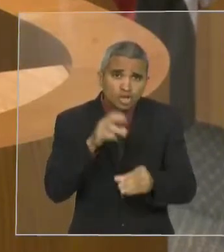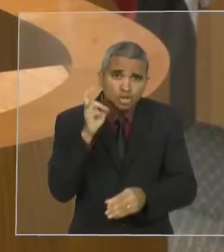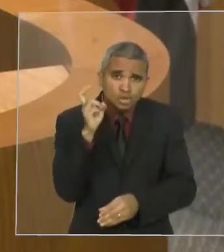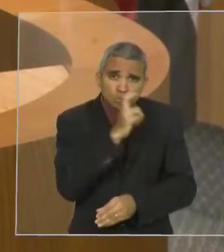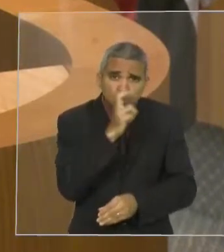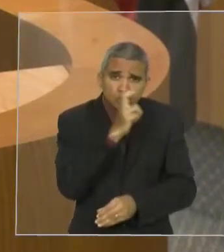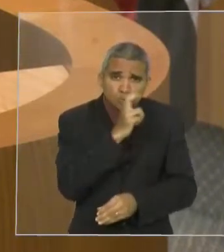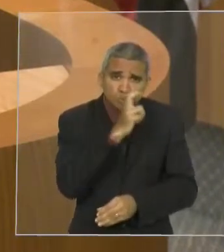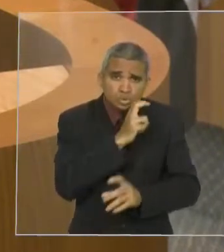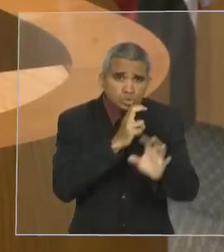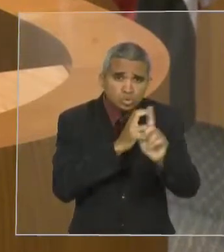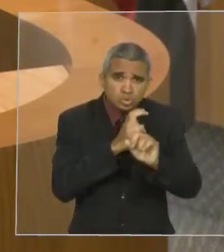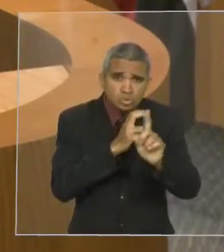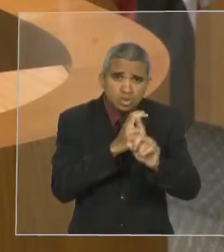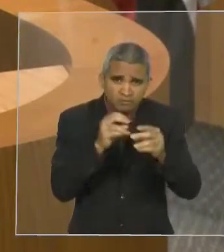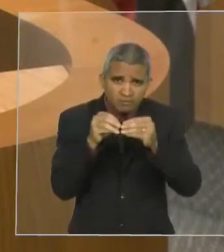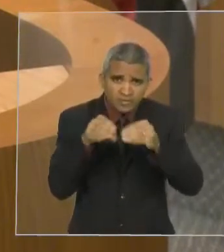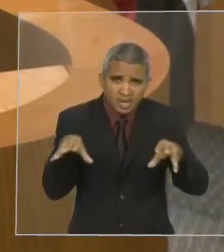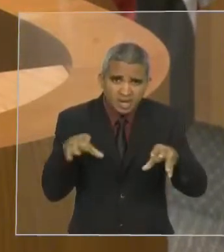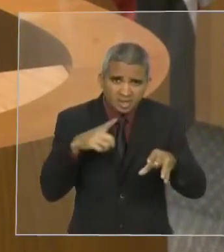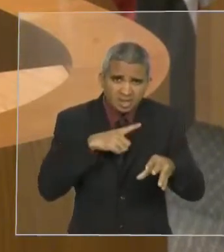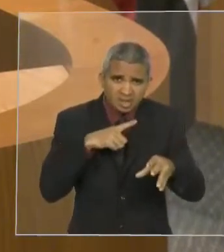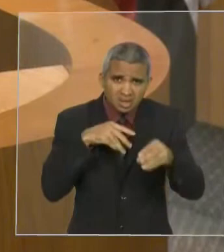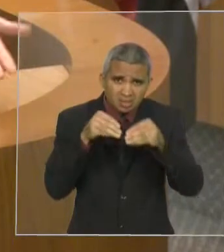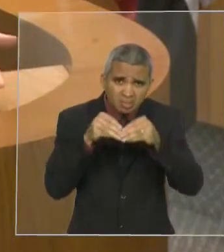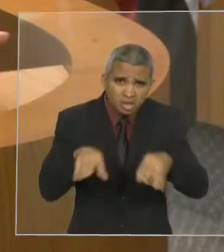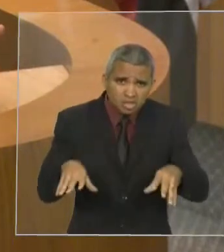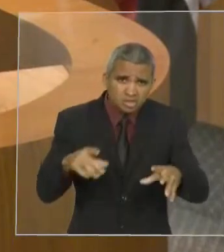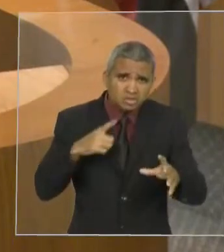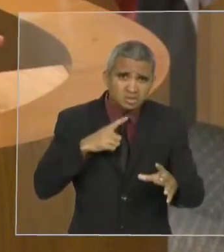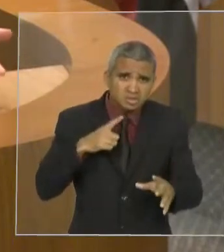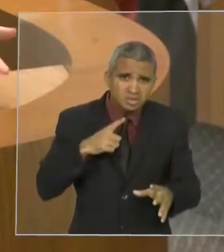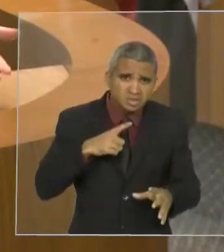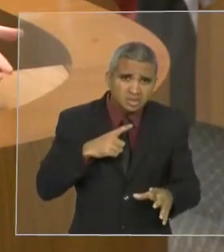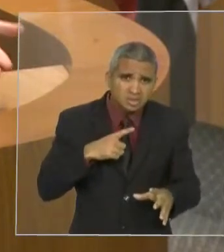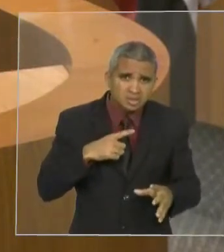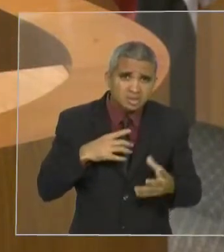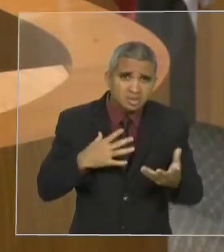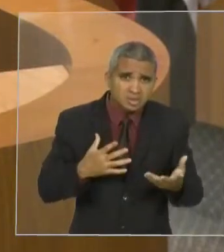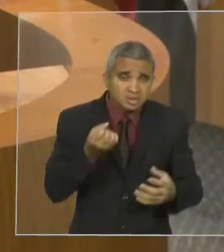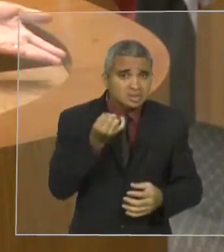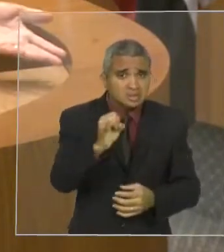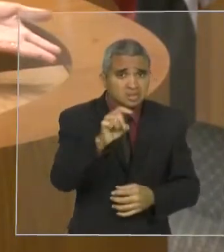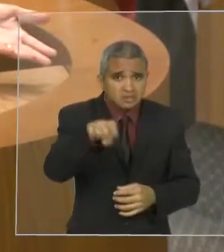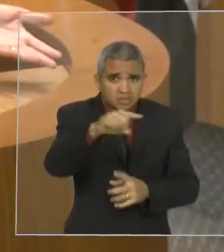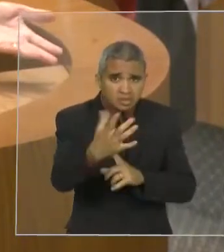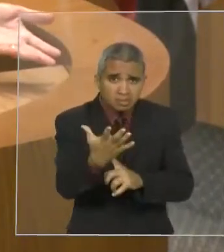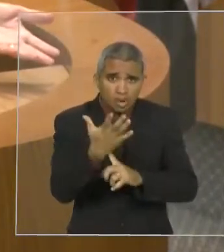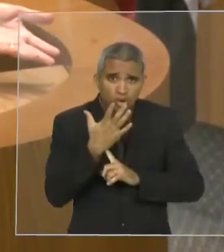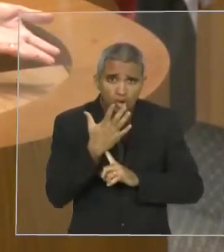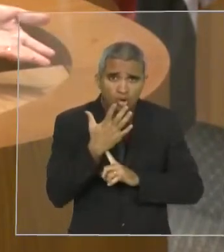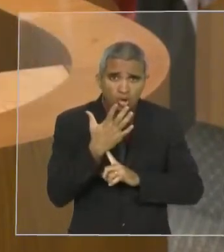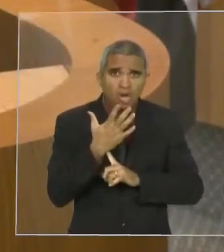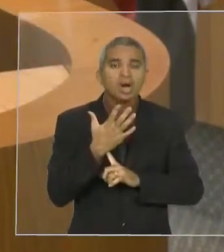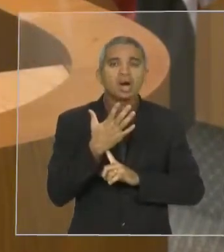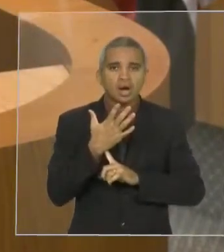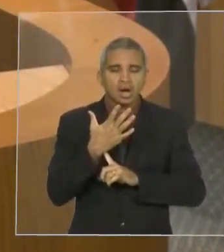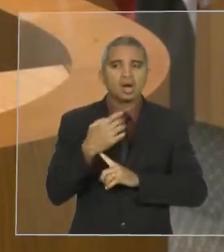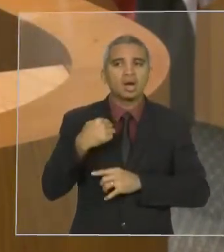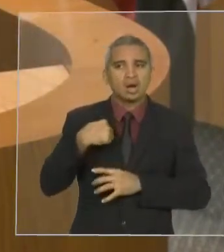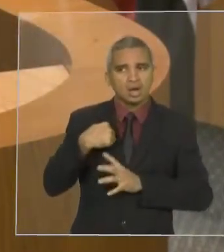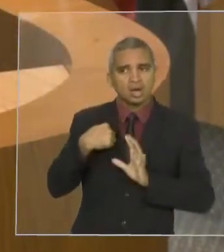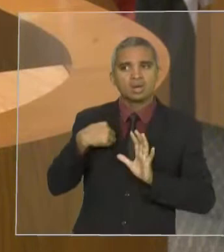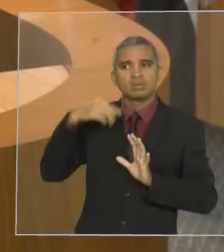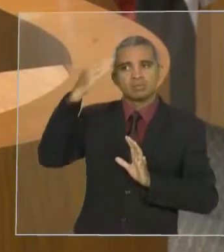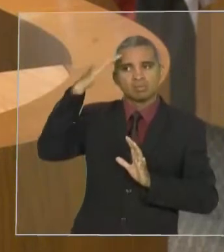votada esta semana em regime de urgência? Porque se assim me mostrarem, eu mesmo serei o primeiro a ficar convencido e achar que tem